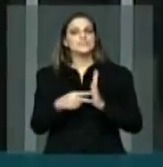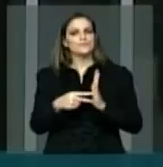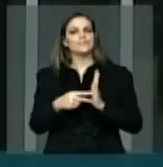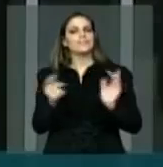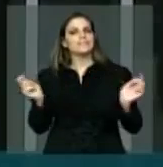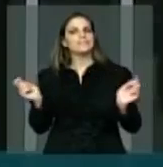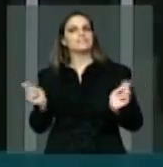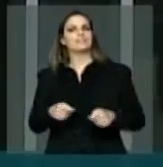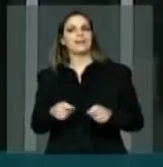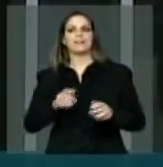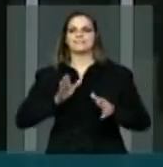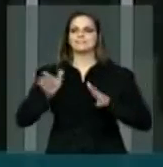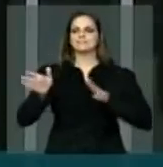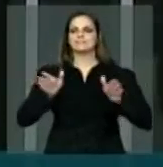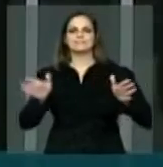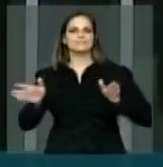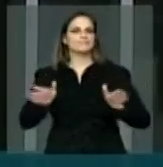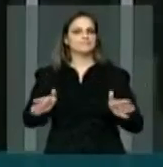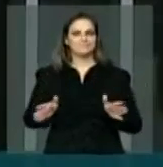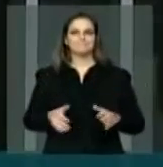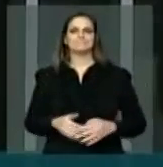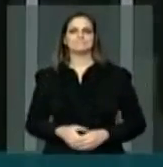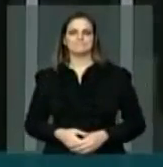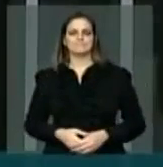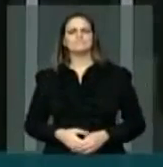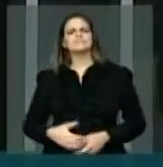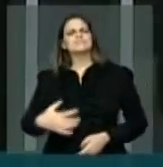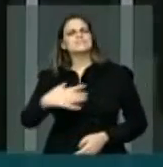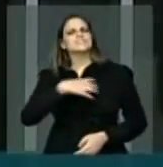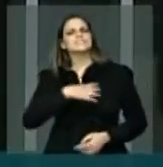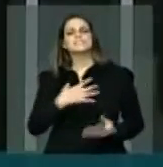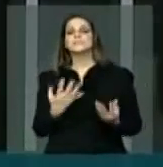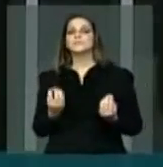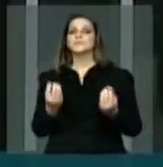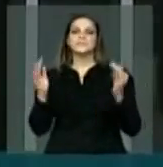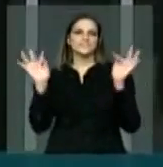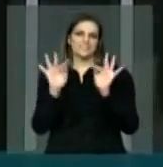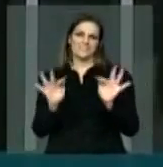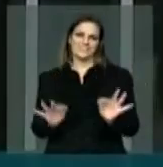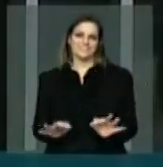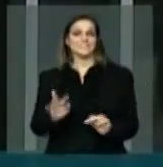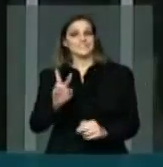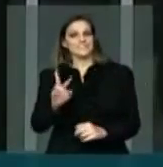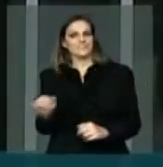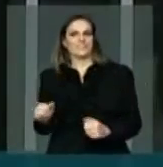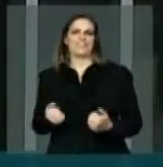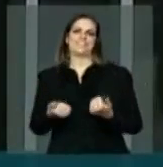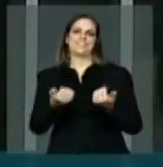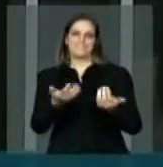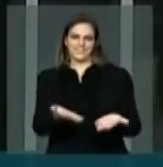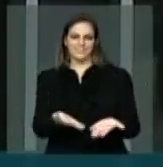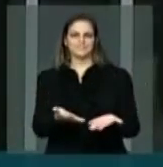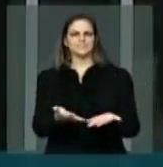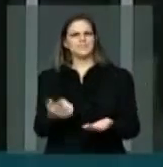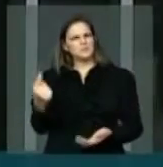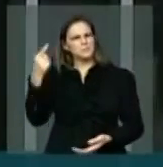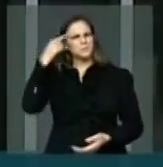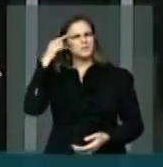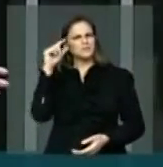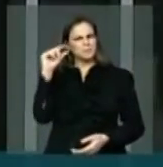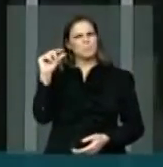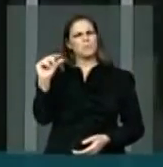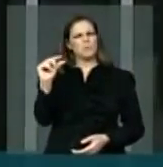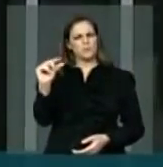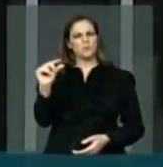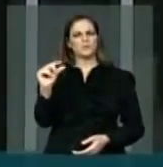isso, eu fico muito feliz de poder anunciar aqui nesta casa que vamos fazer essa entrega. Pode parecer pouco para